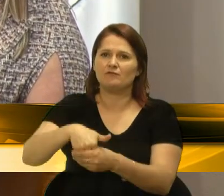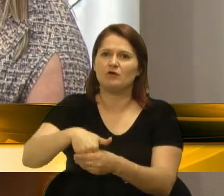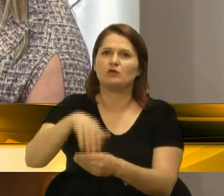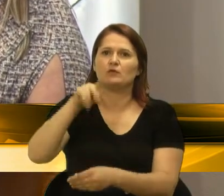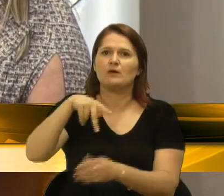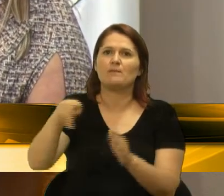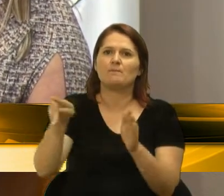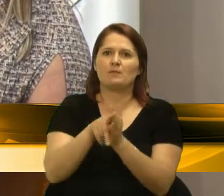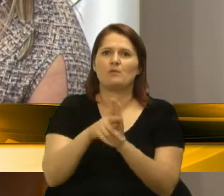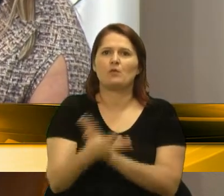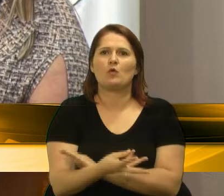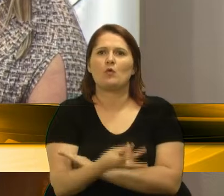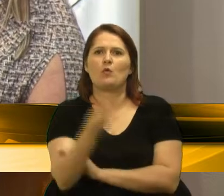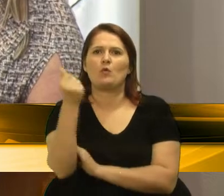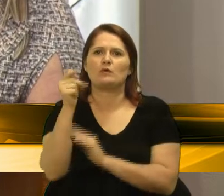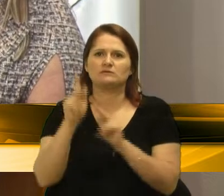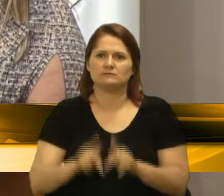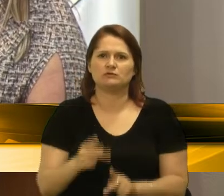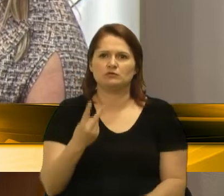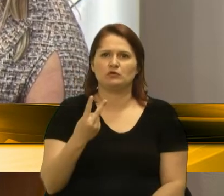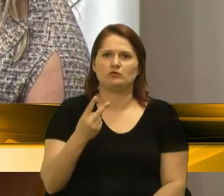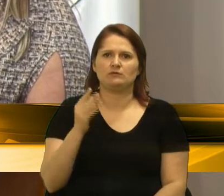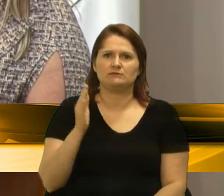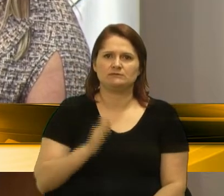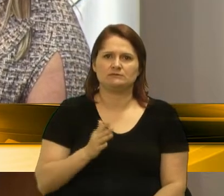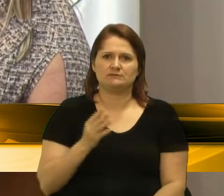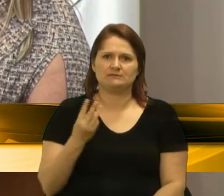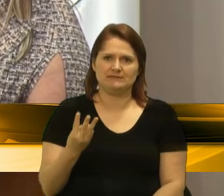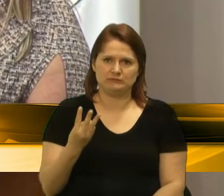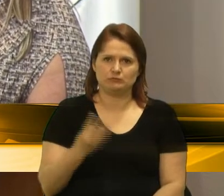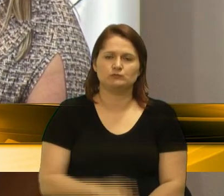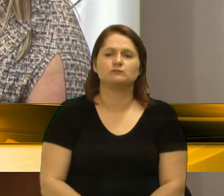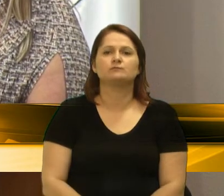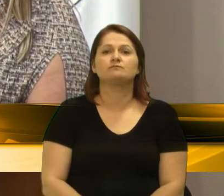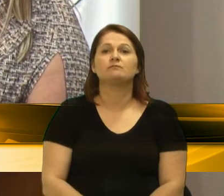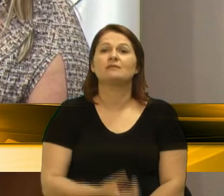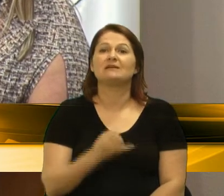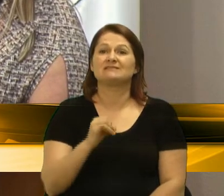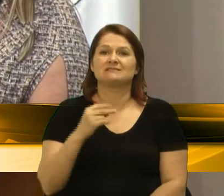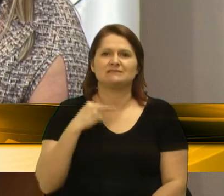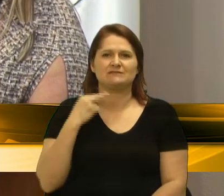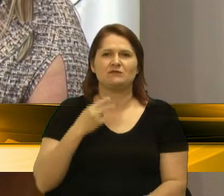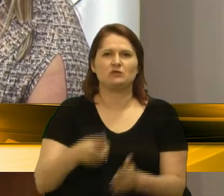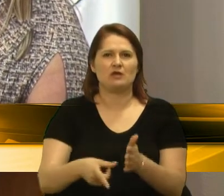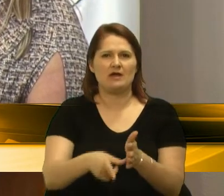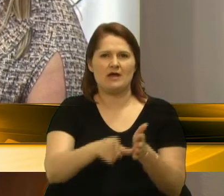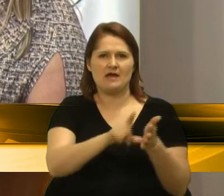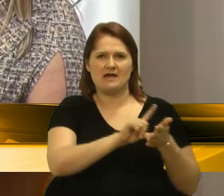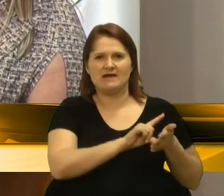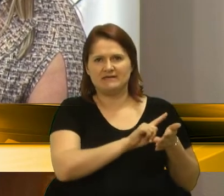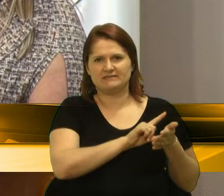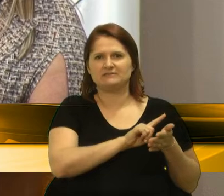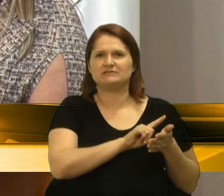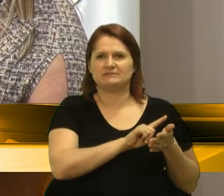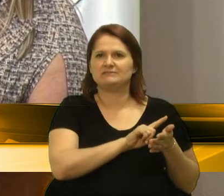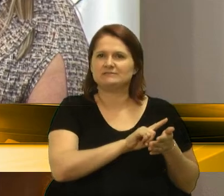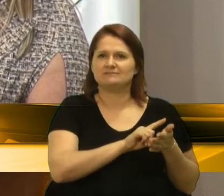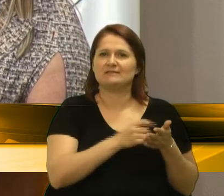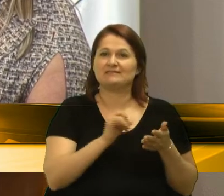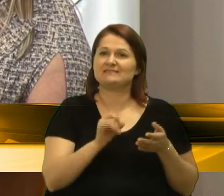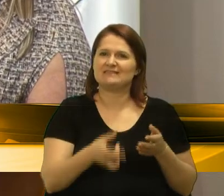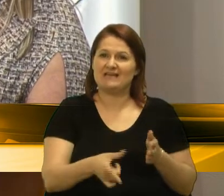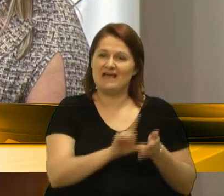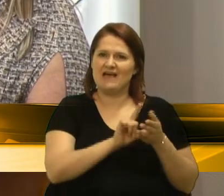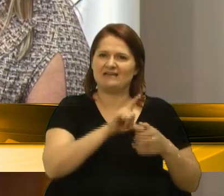quórum, de 2/3. O fato de o vereador antecipar no plenário da Câmara